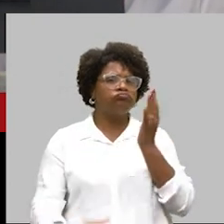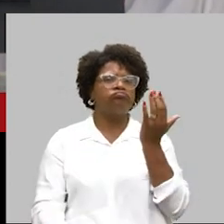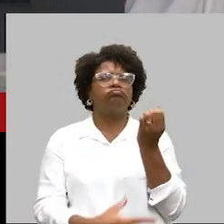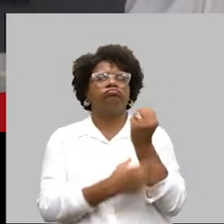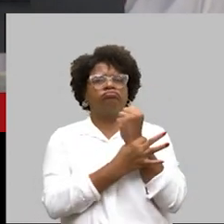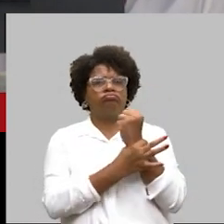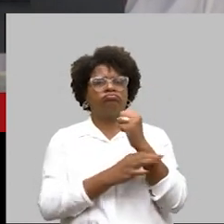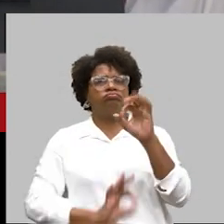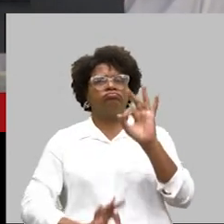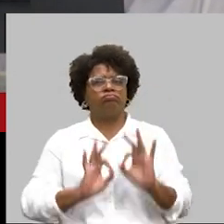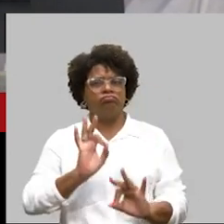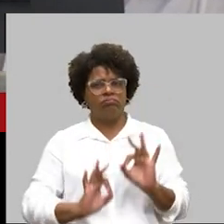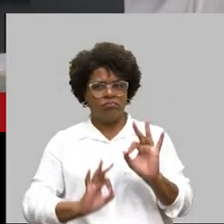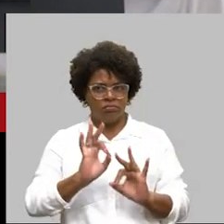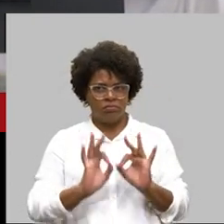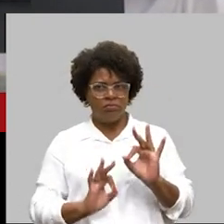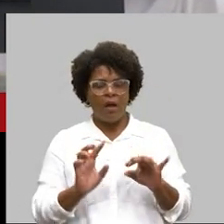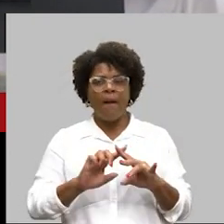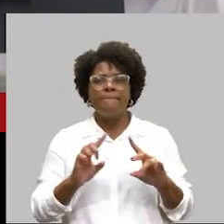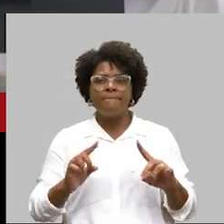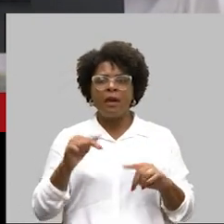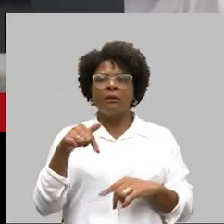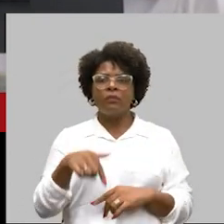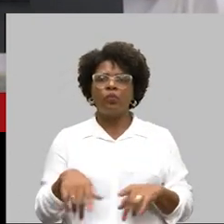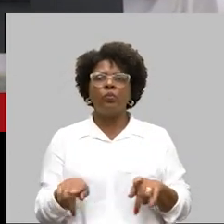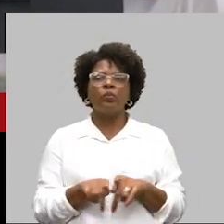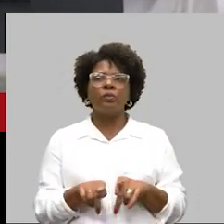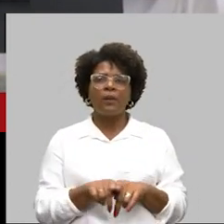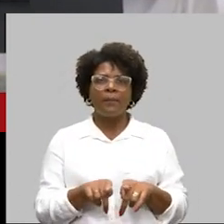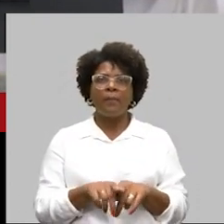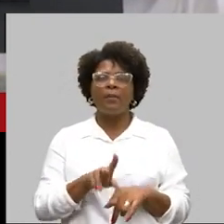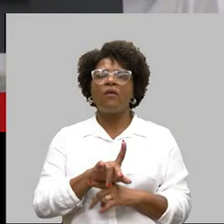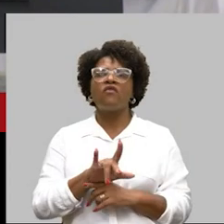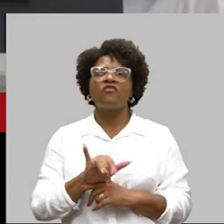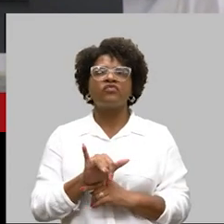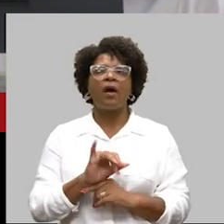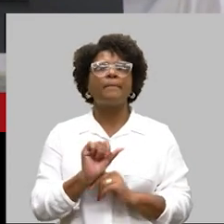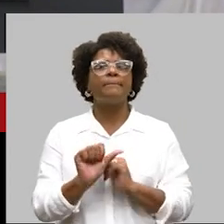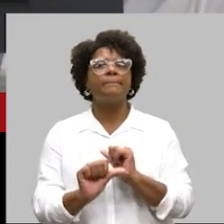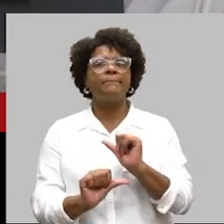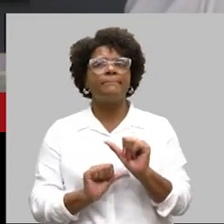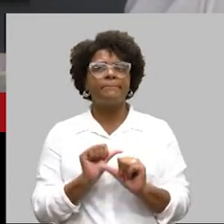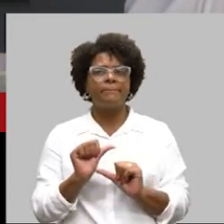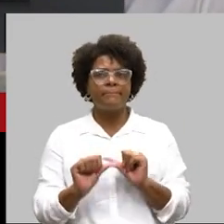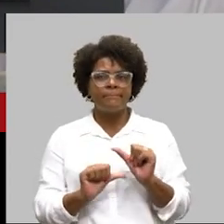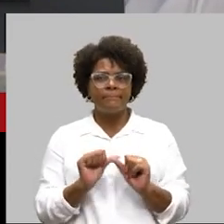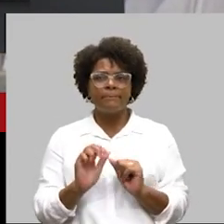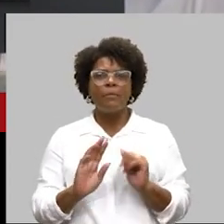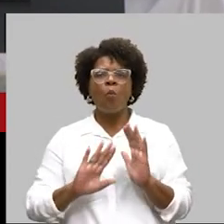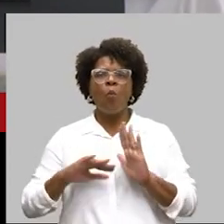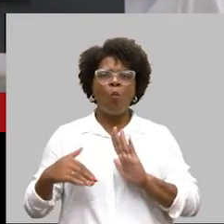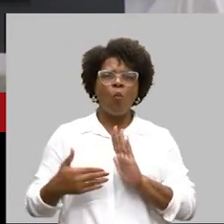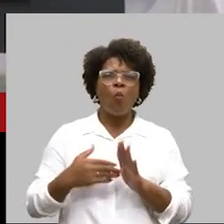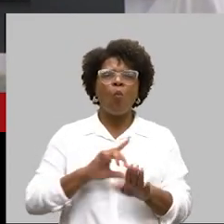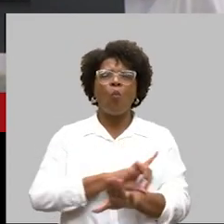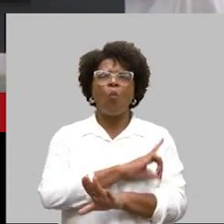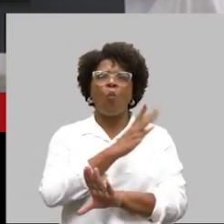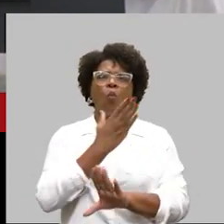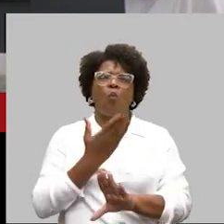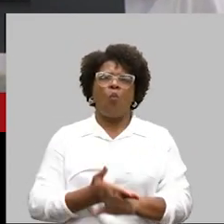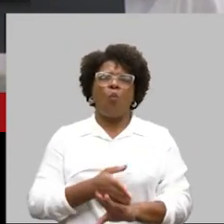organização Mas nós vamos fazer aqui também a alternância de modo que durante todo o dia vamos viver